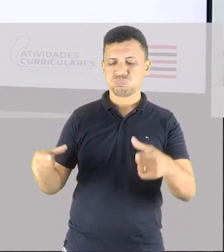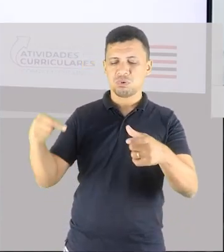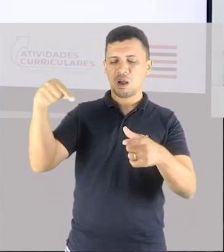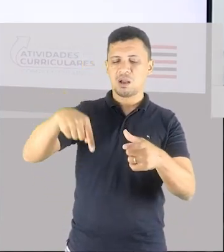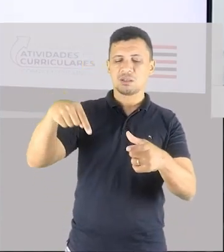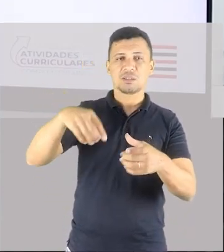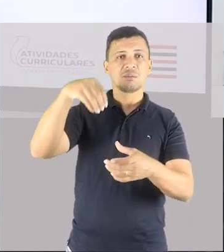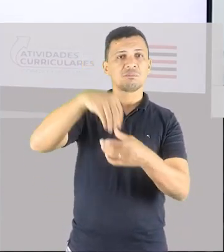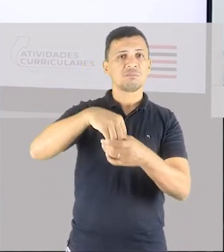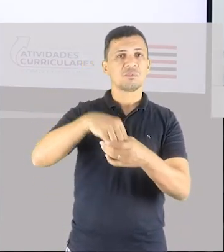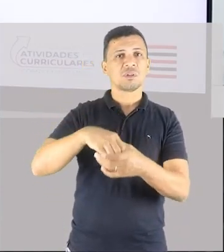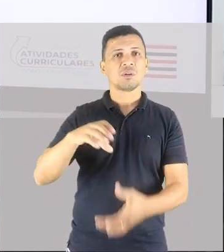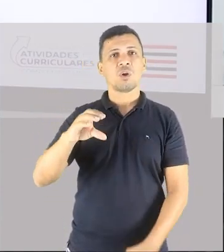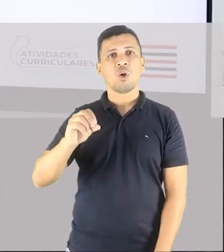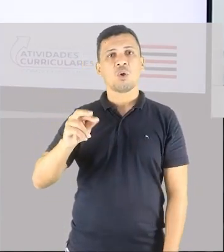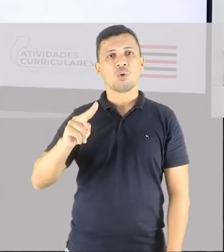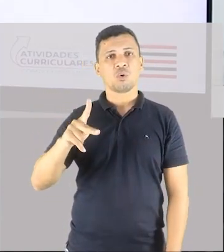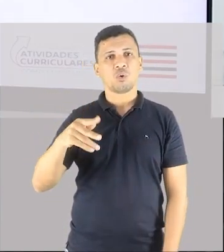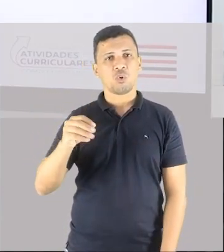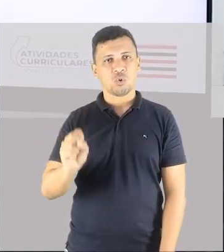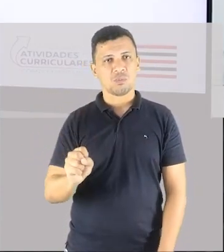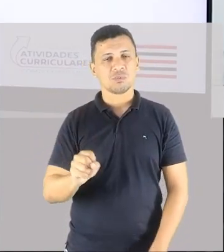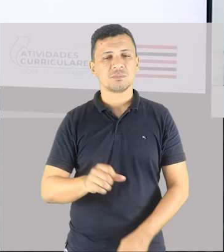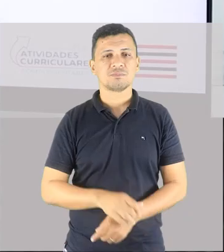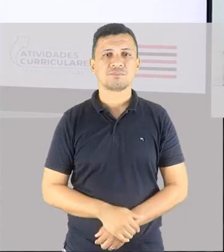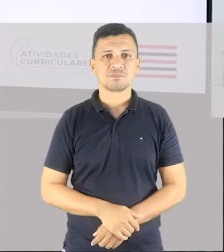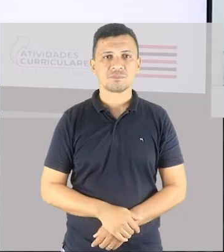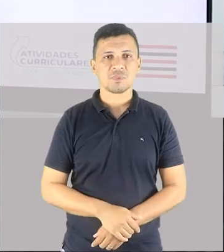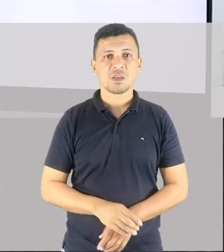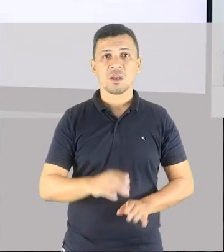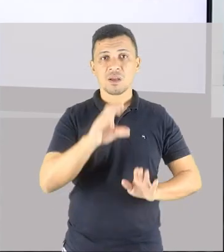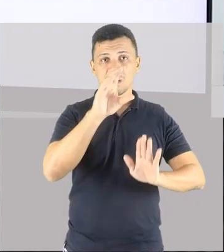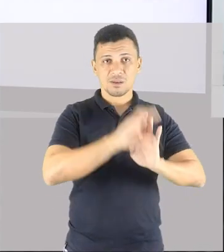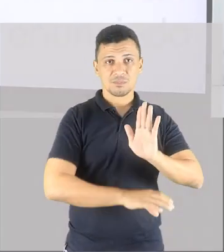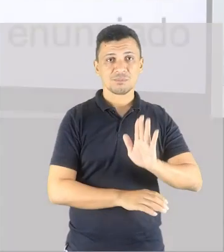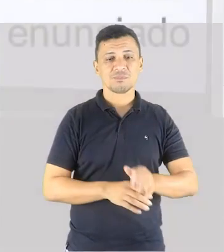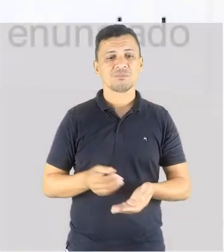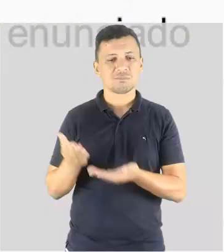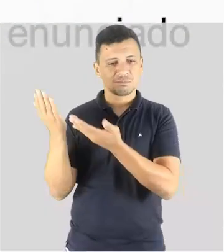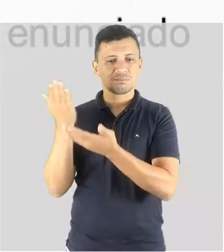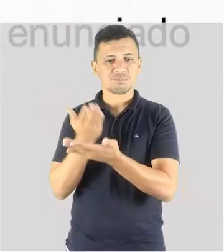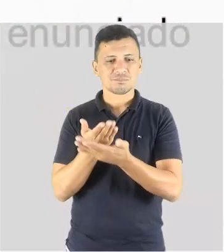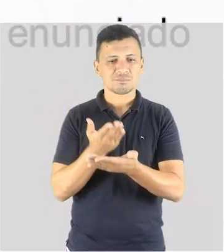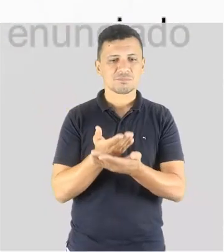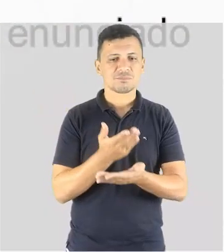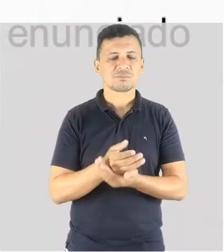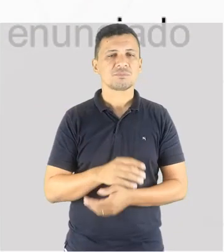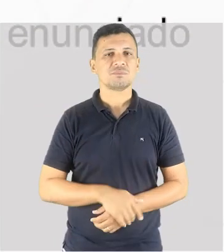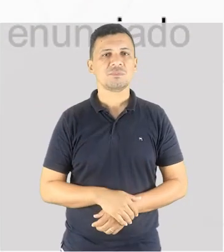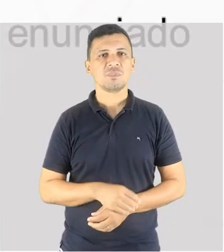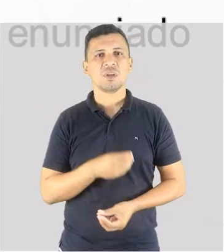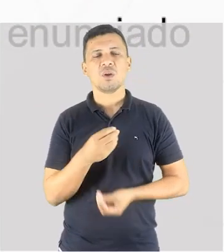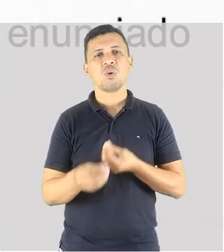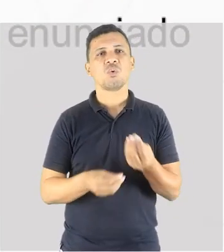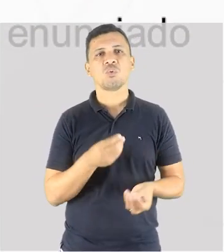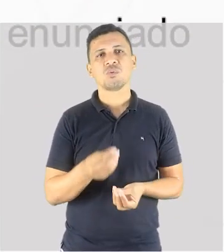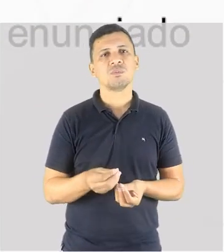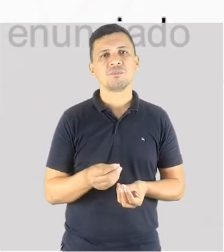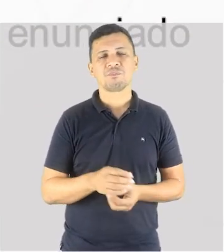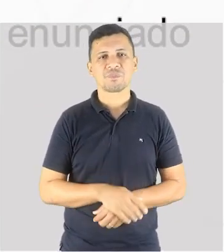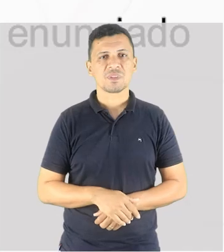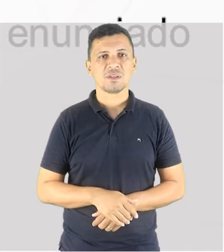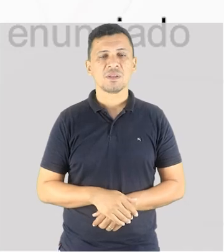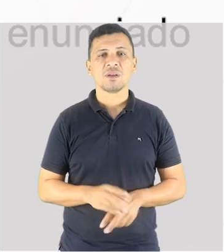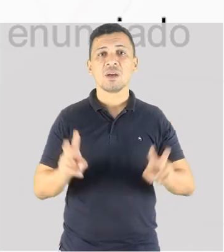nesses fluidos, tá bom? Então vamos nós? Tudo é do capítulo de hidrostática. Mas o teorema do Arquimedes, a teorema de